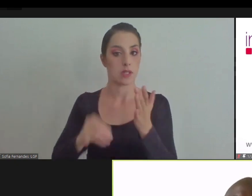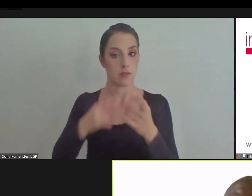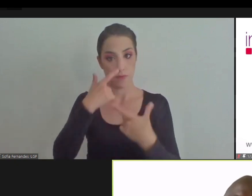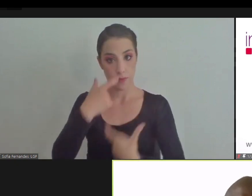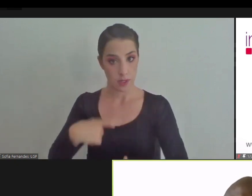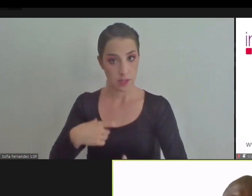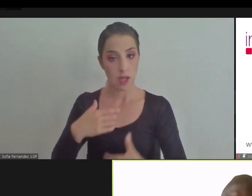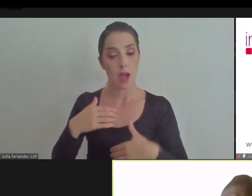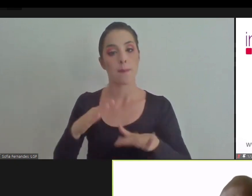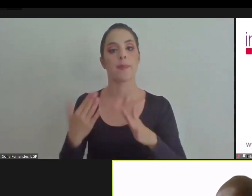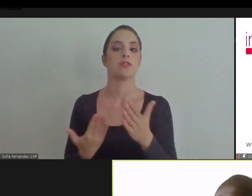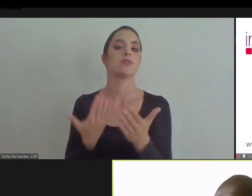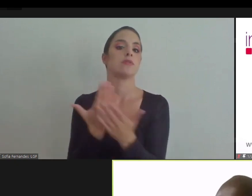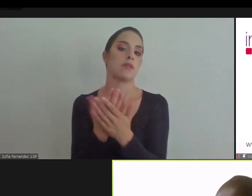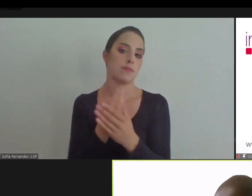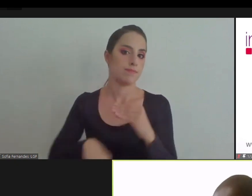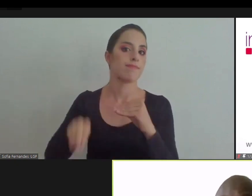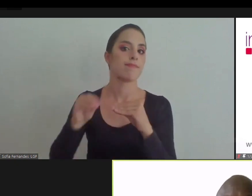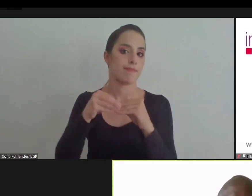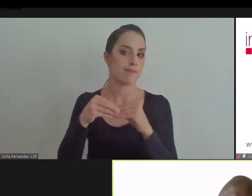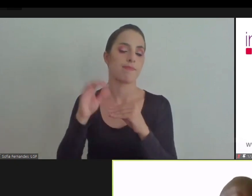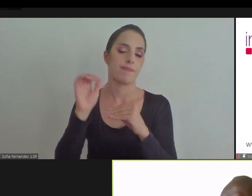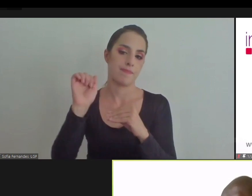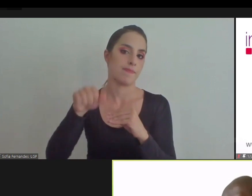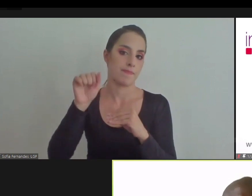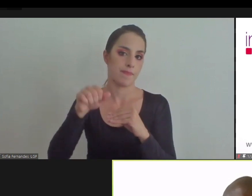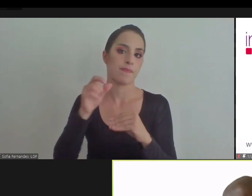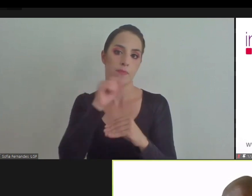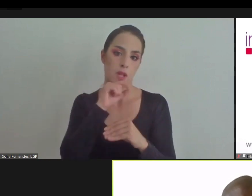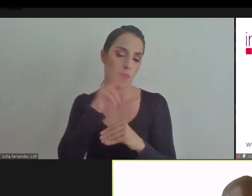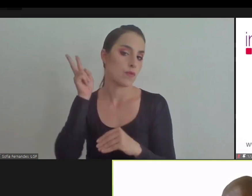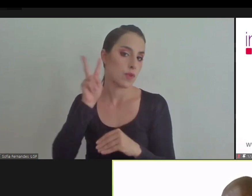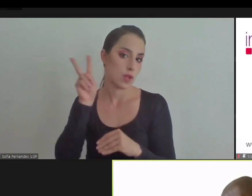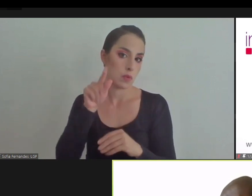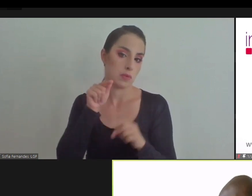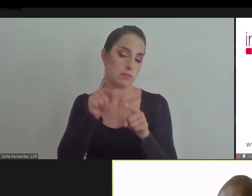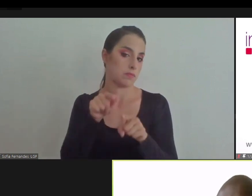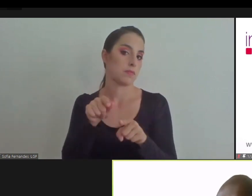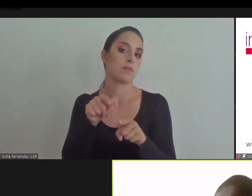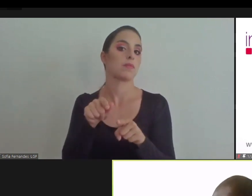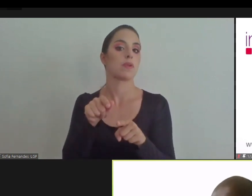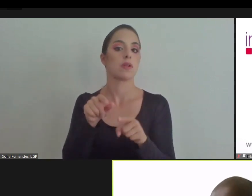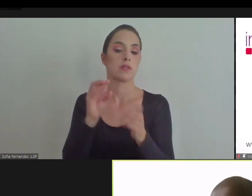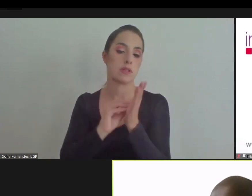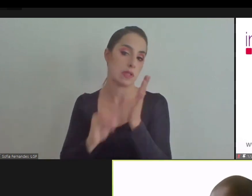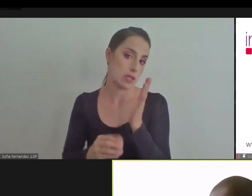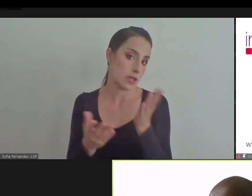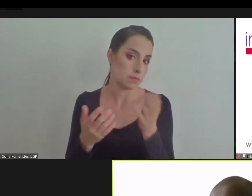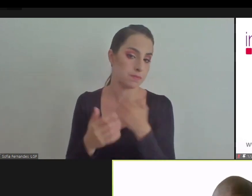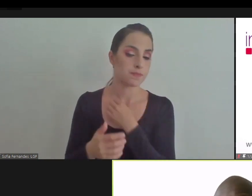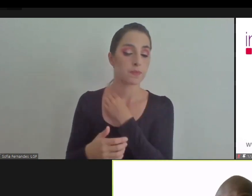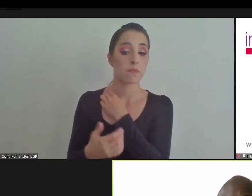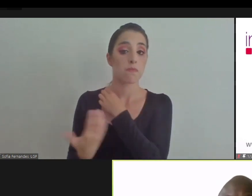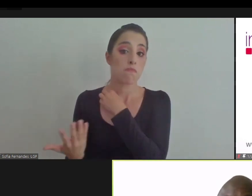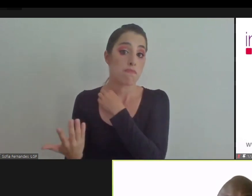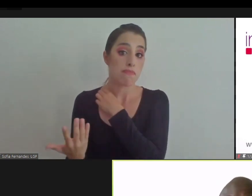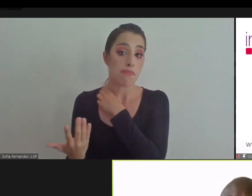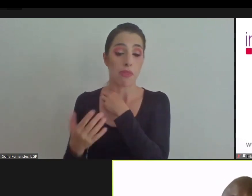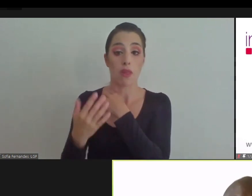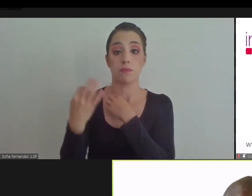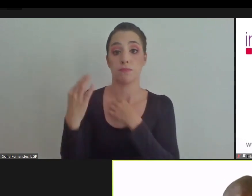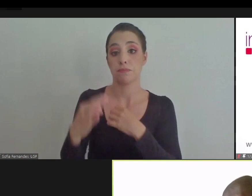mas veio agregar algum valor a esta secretaria. E, em